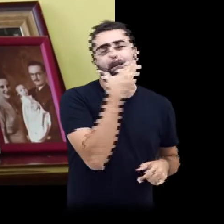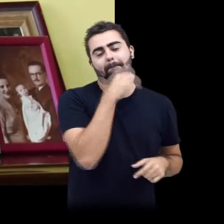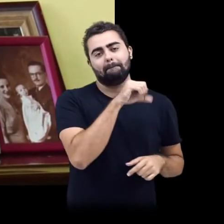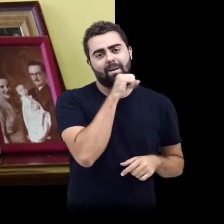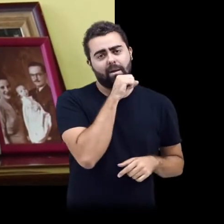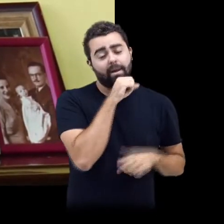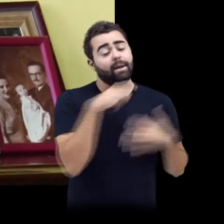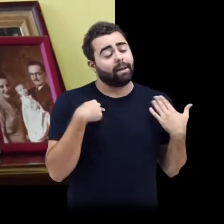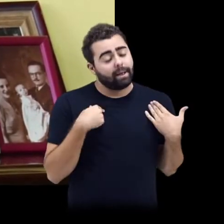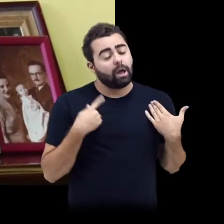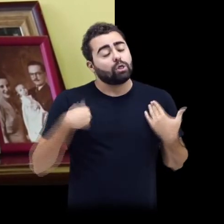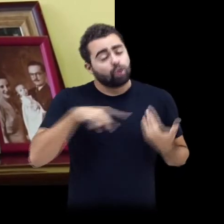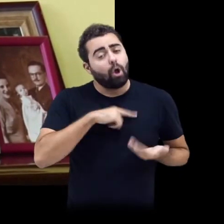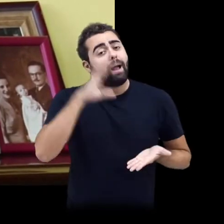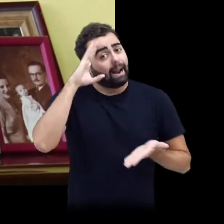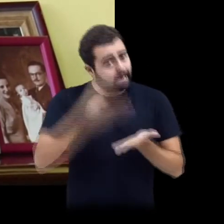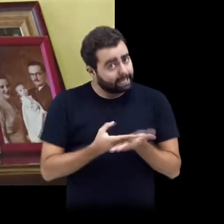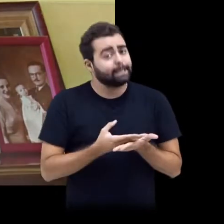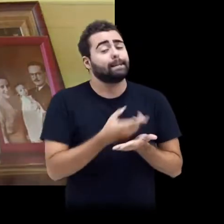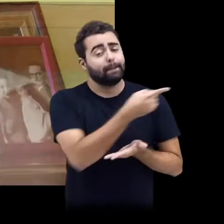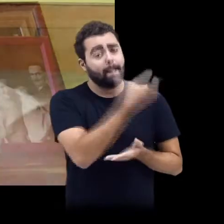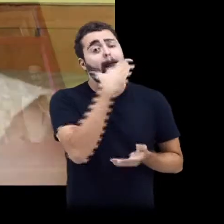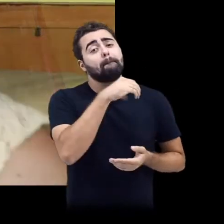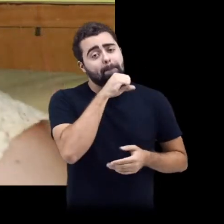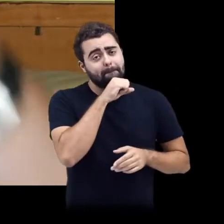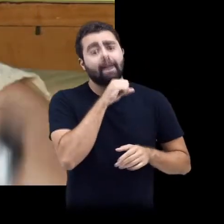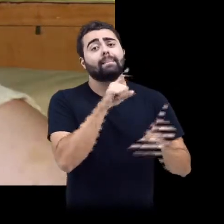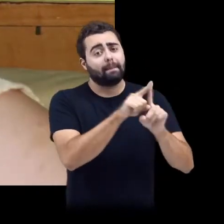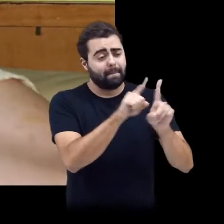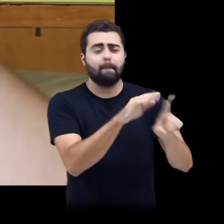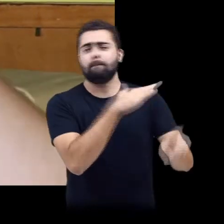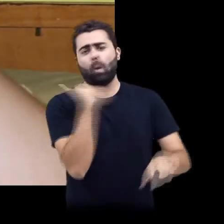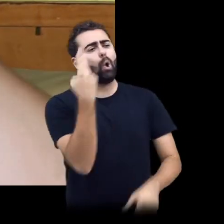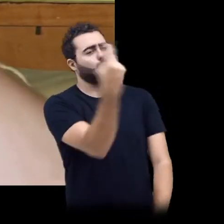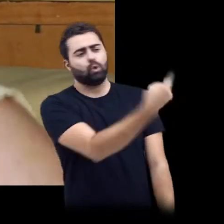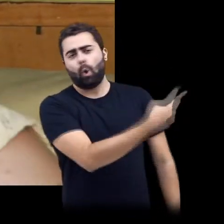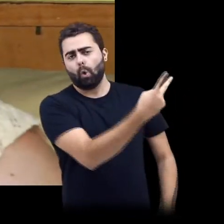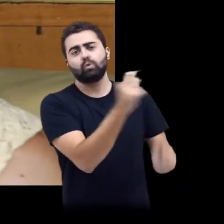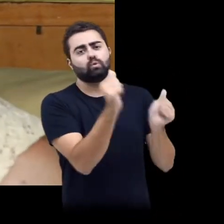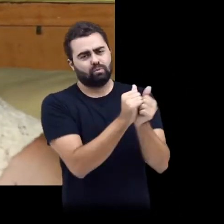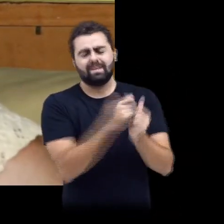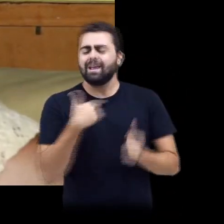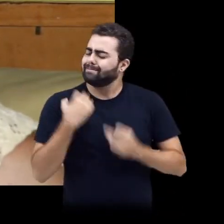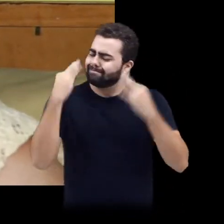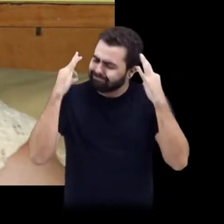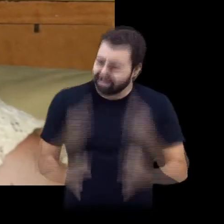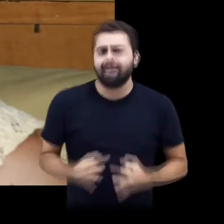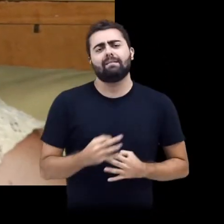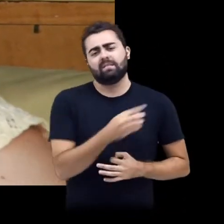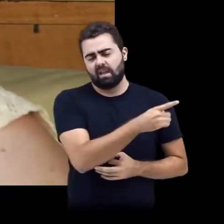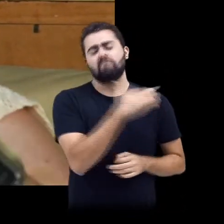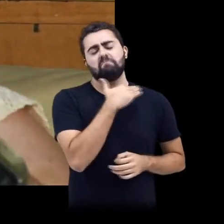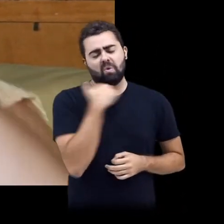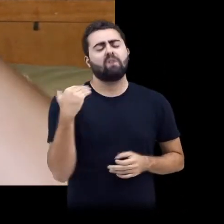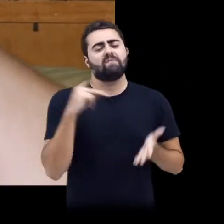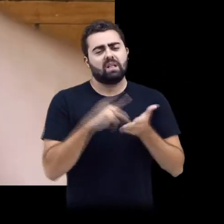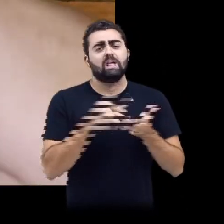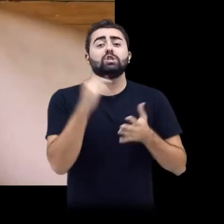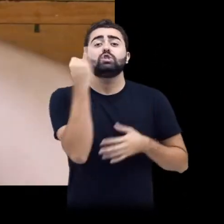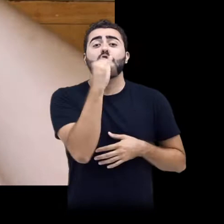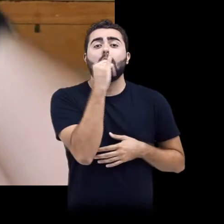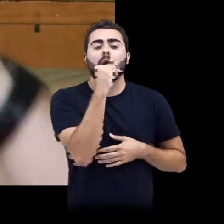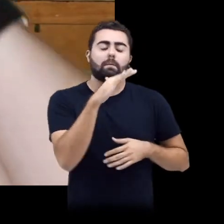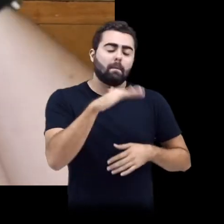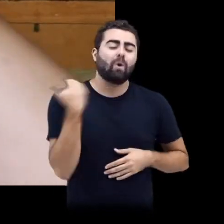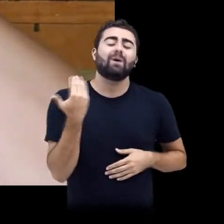que ele deve ter sido morto logo depois. Eu tenho certeza que foi na primeira bateria de choques ele se foi. E ele